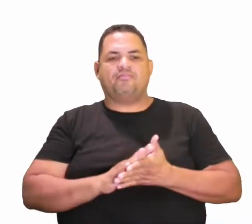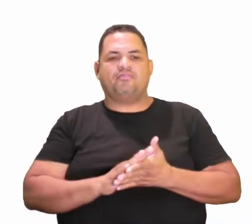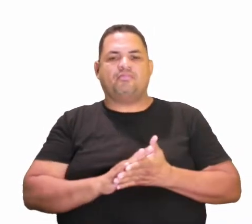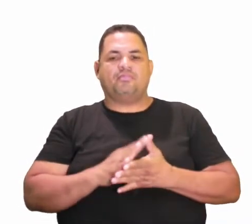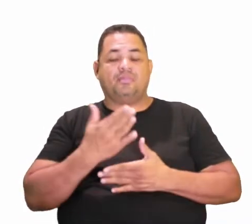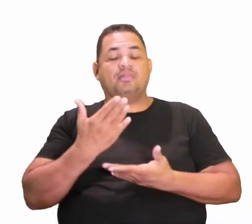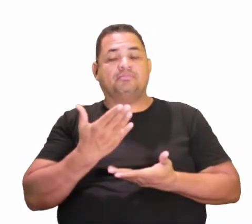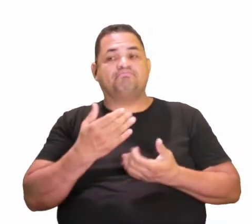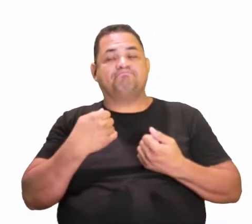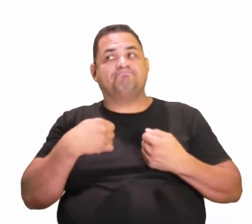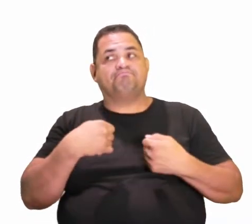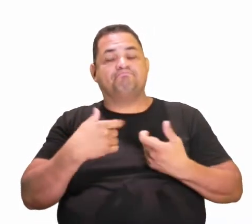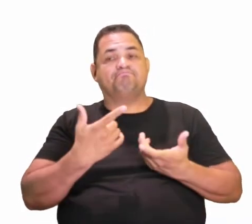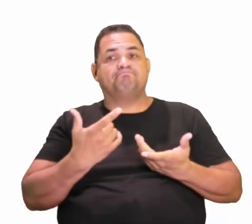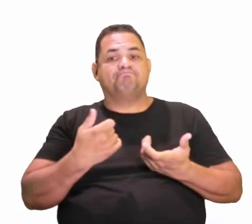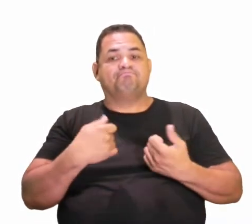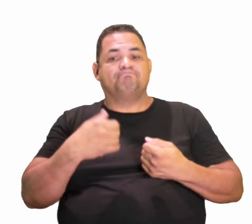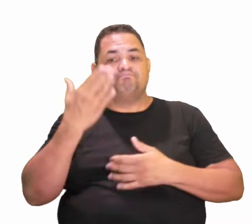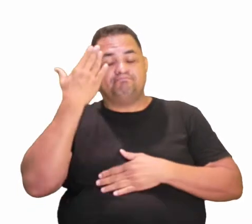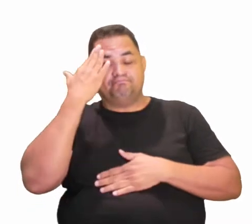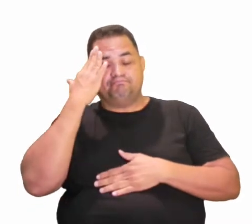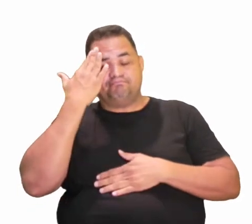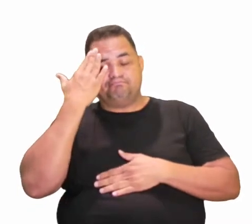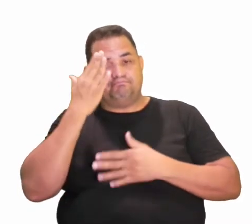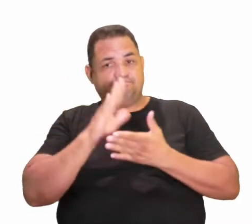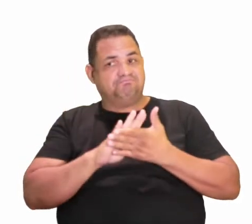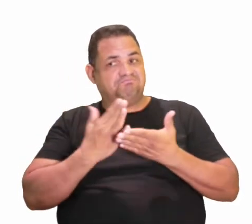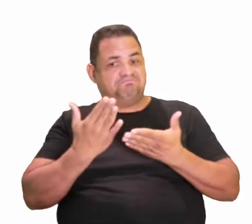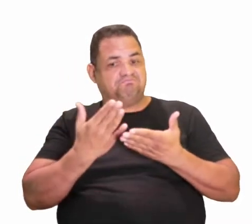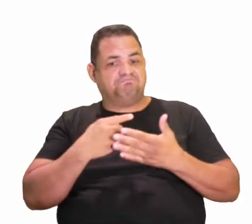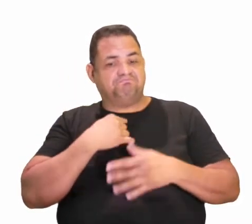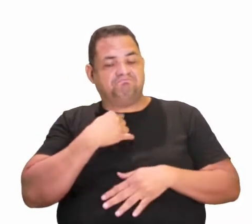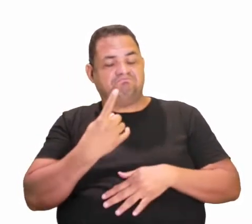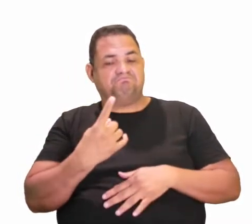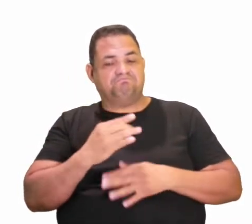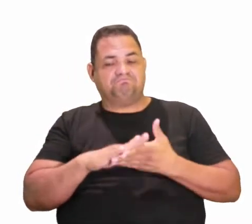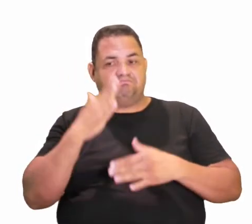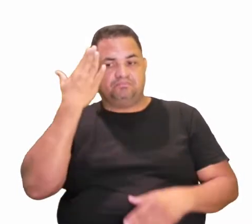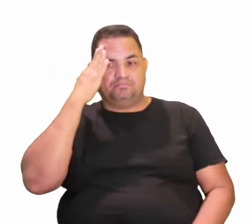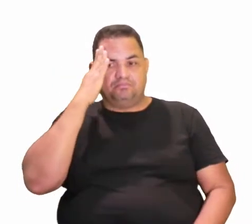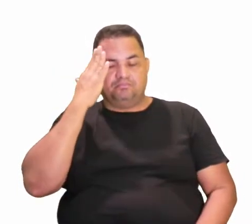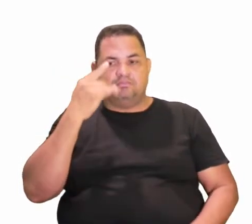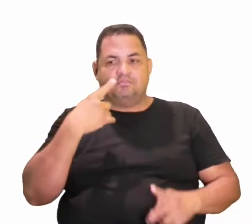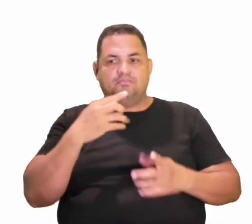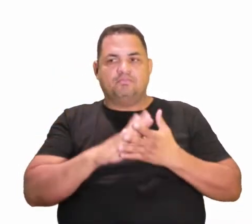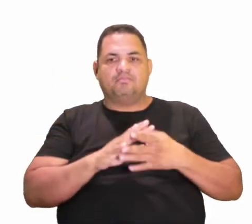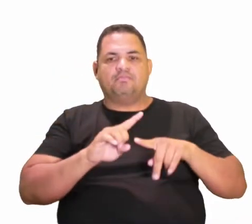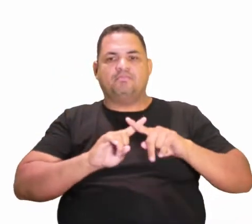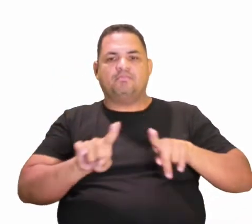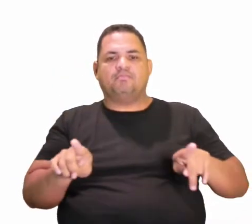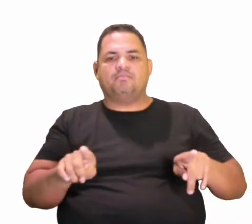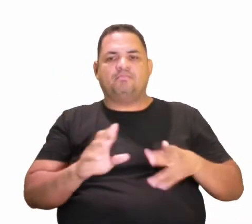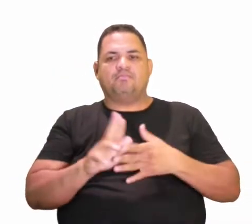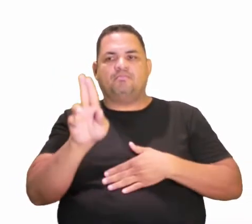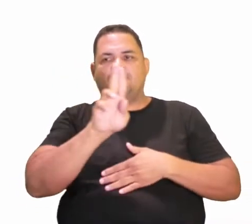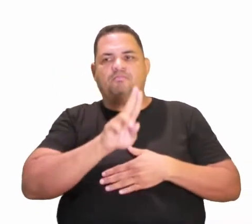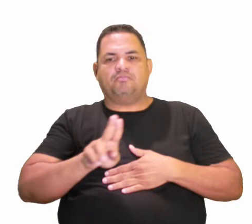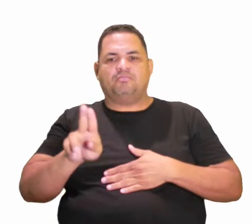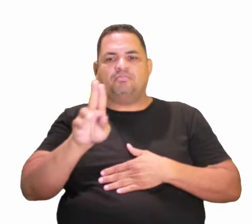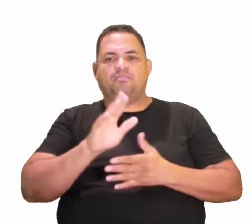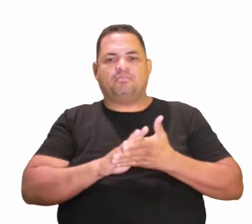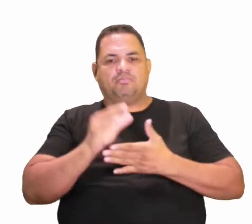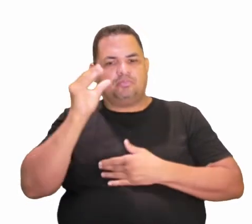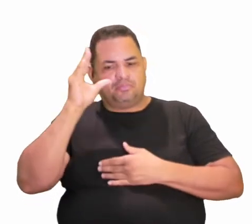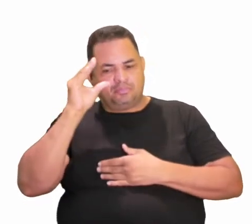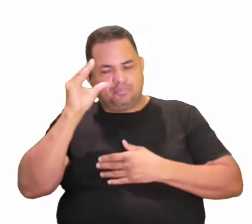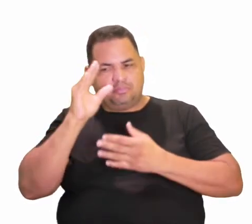te entender, sim, você não ia ficar sem ser compreendido, obviamente, porém nessa questão de uso seria mais interessante